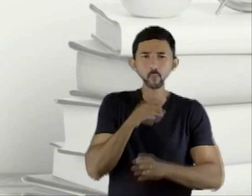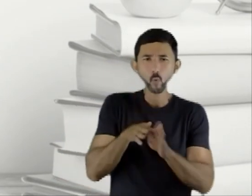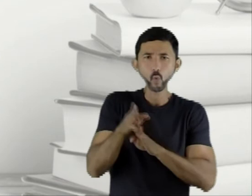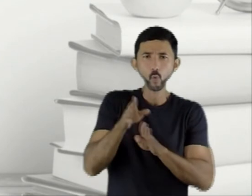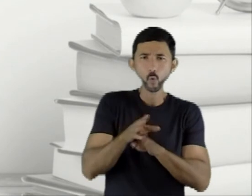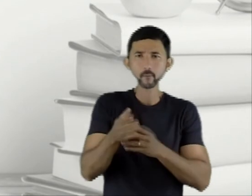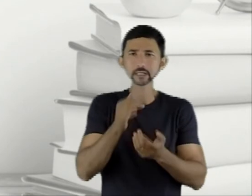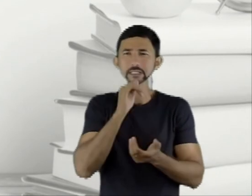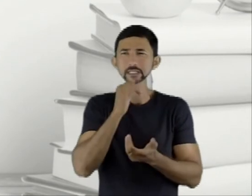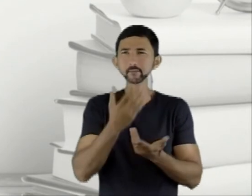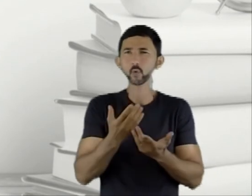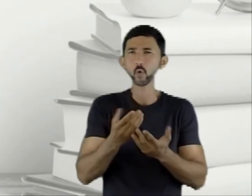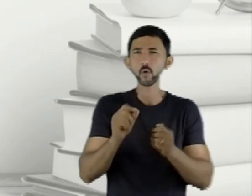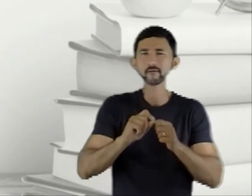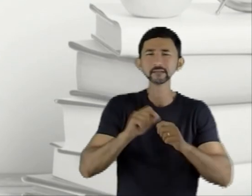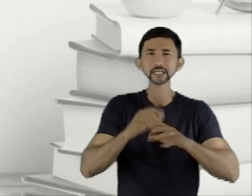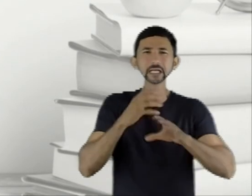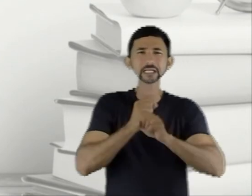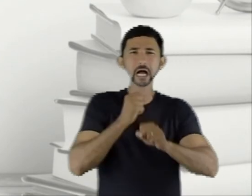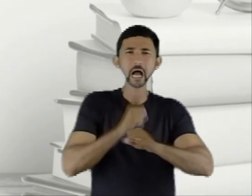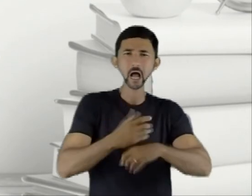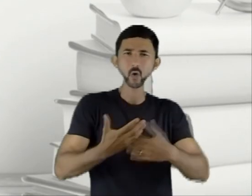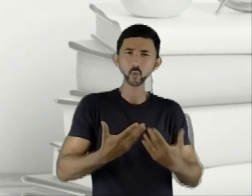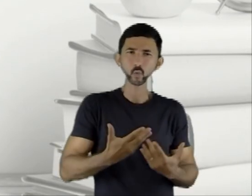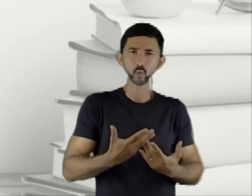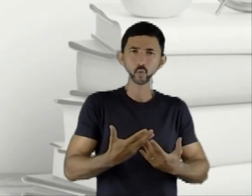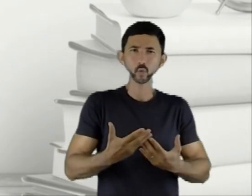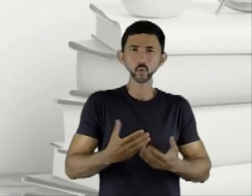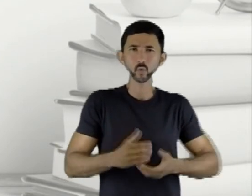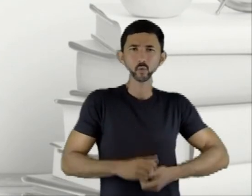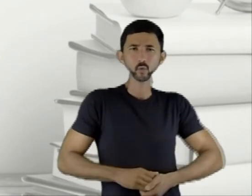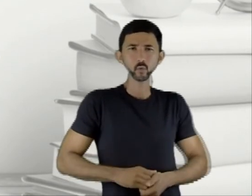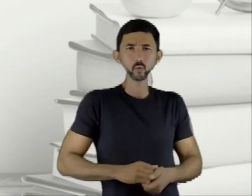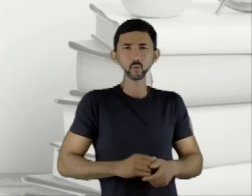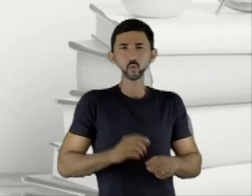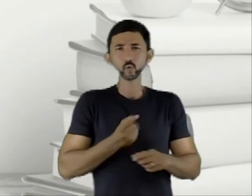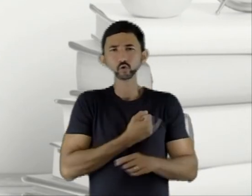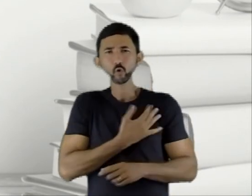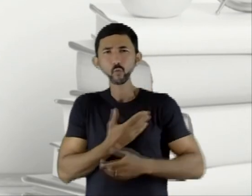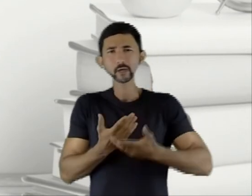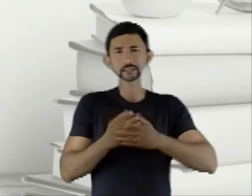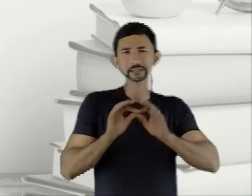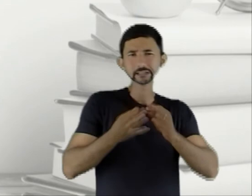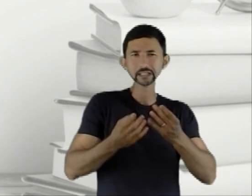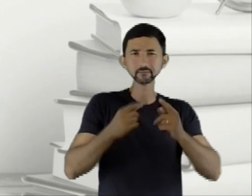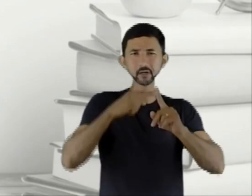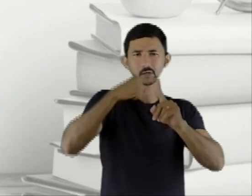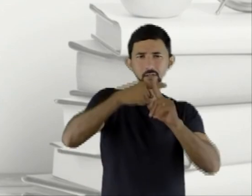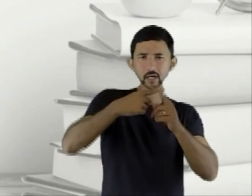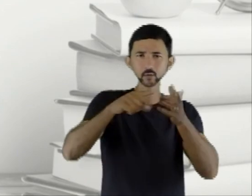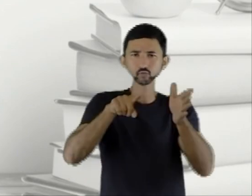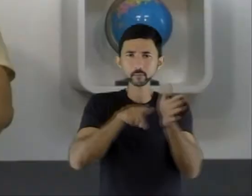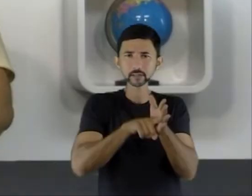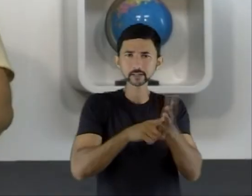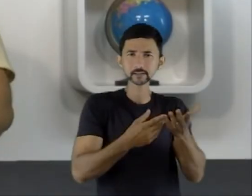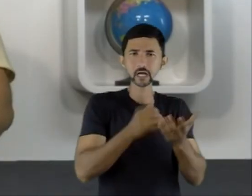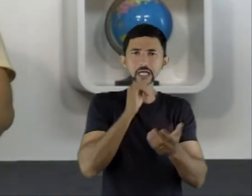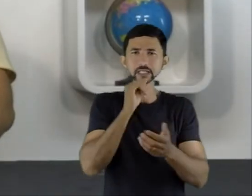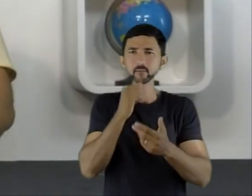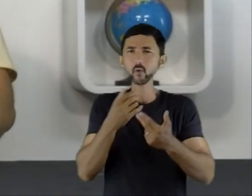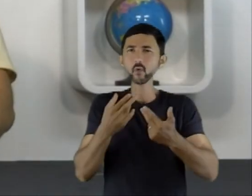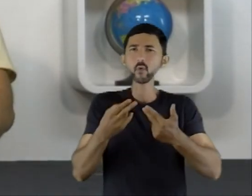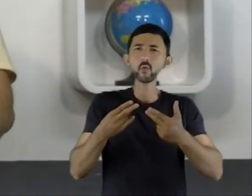nessas horas, quando você vai calcular essas operações simples, adição, subtração, que você não